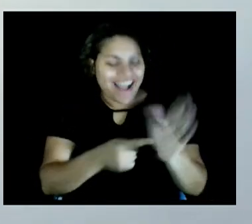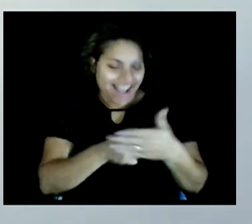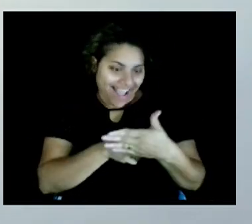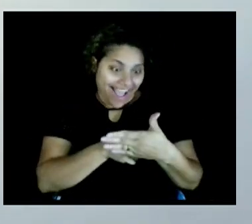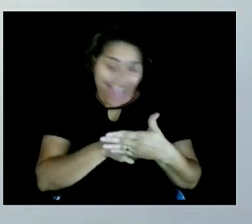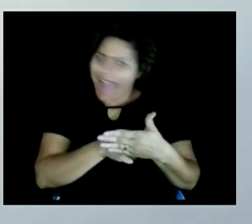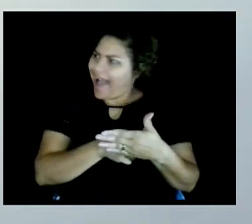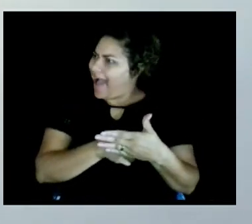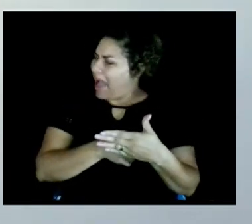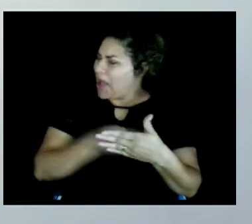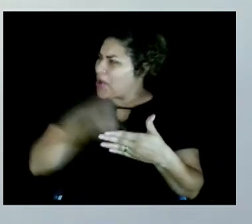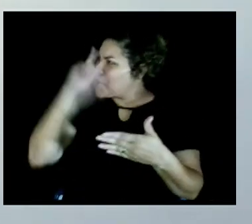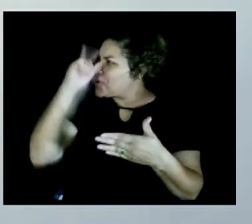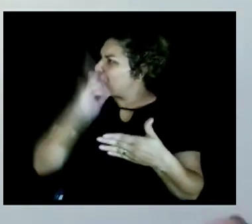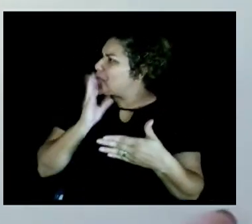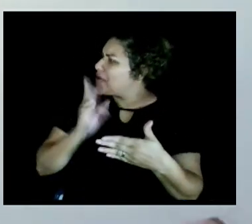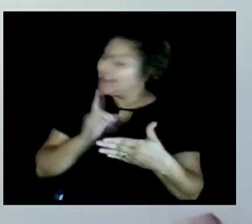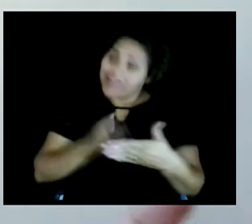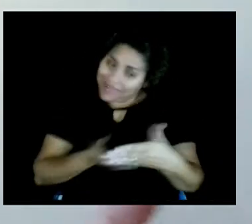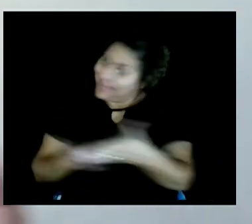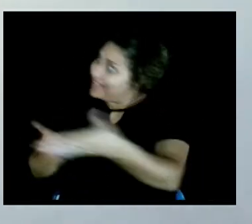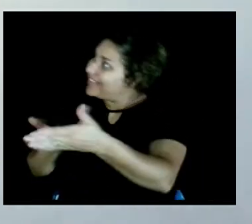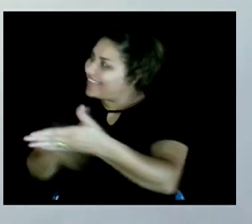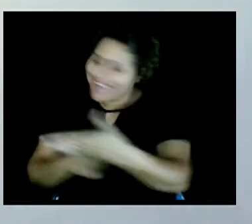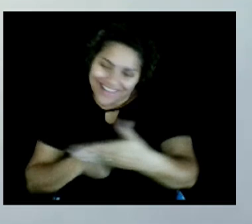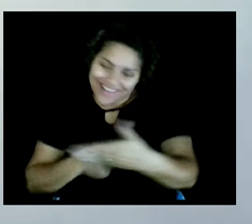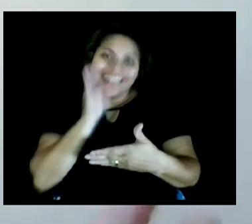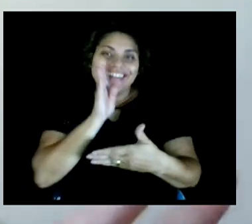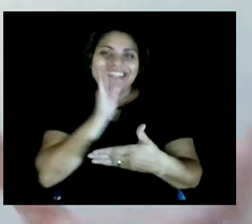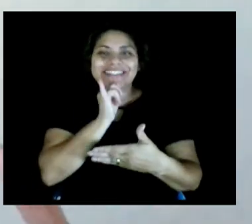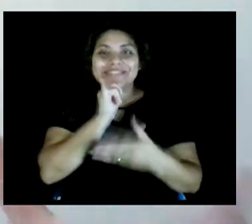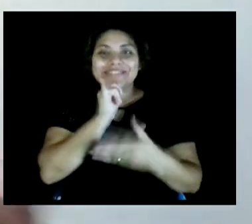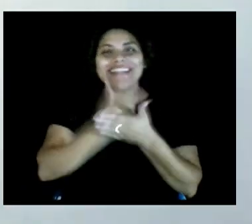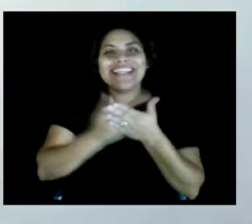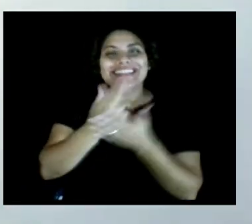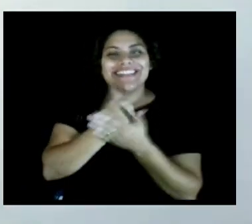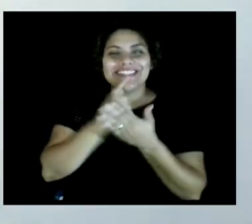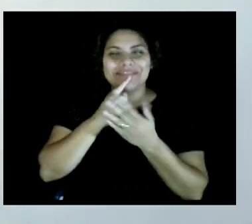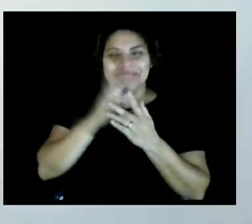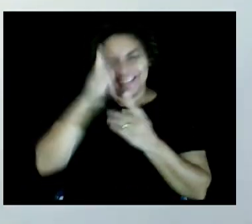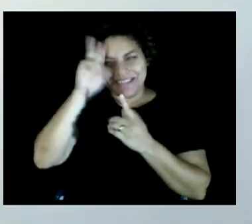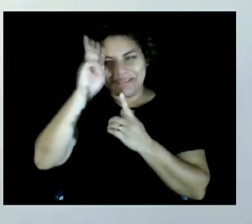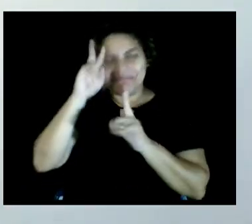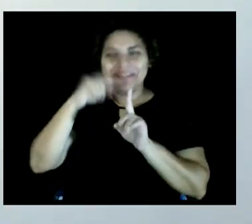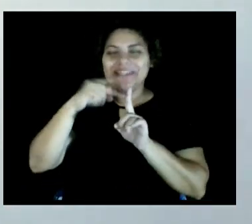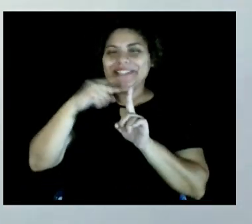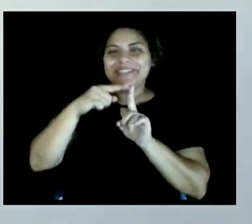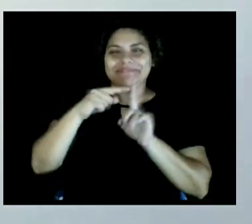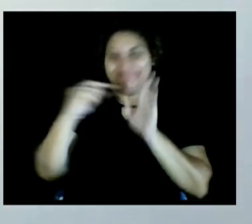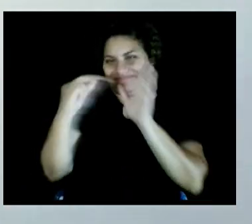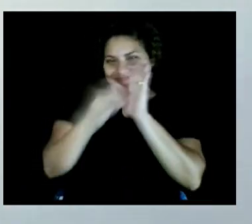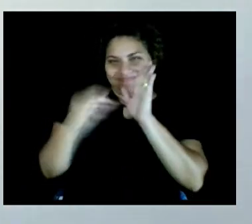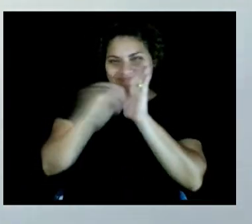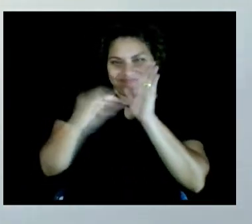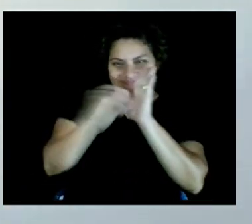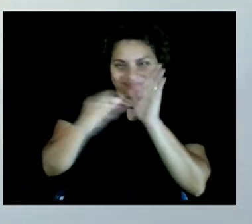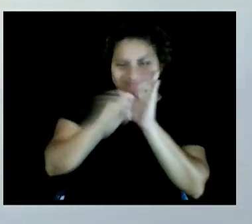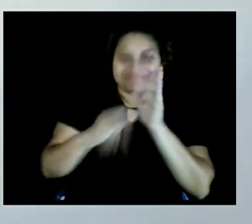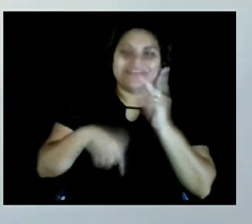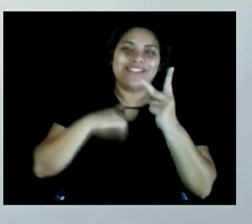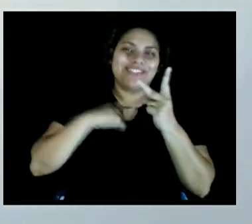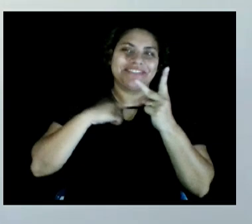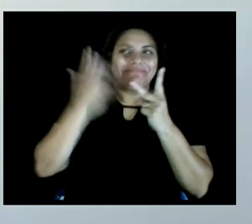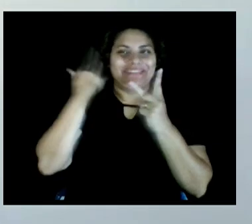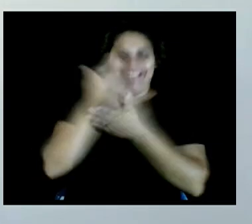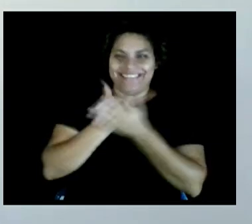Tom e Jerry. Então, assim, nossa, que legal. Só que hoje a internet, ela acaba trazendo isso